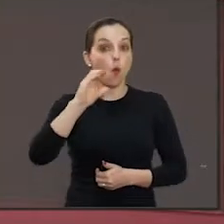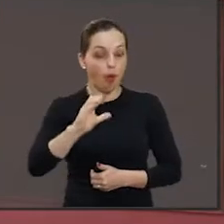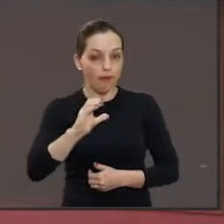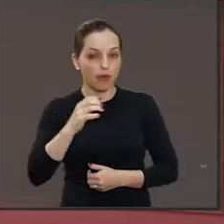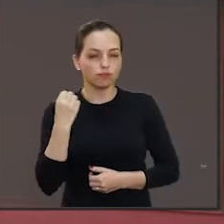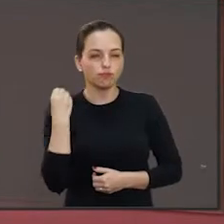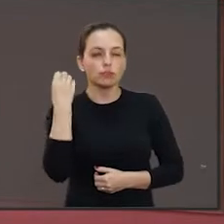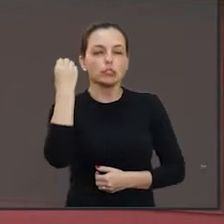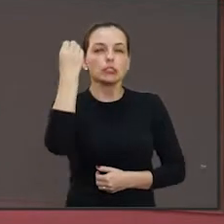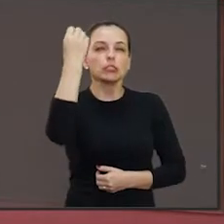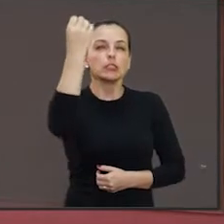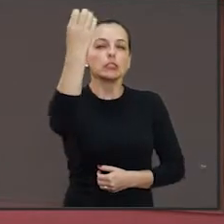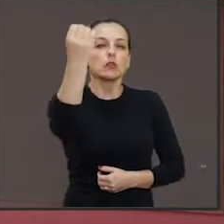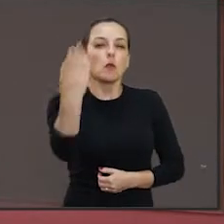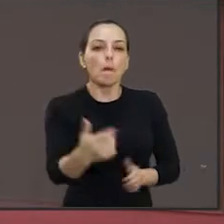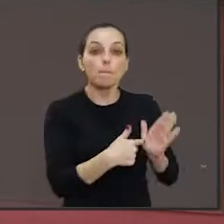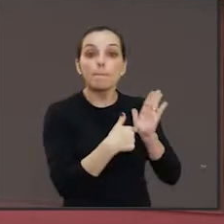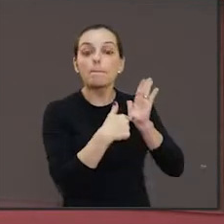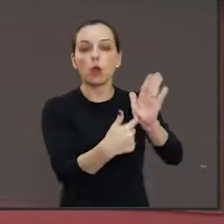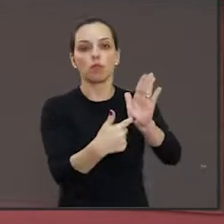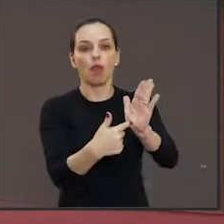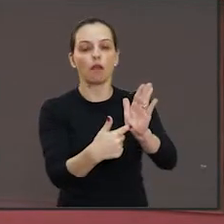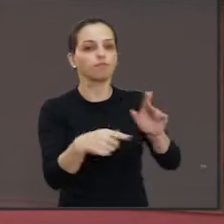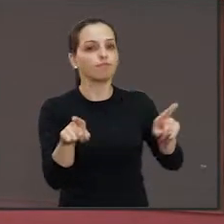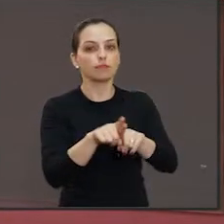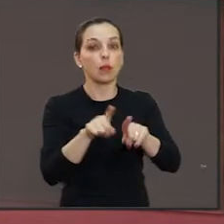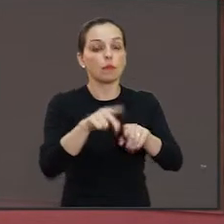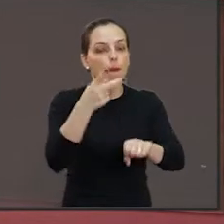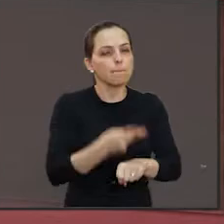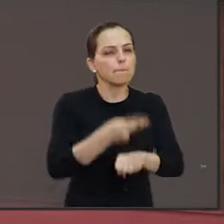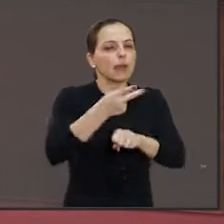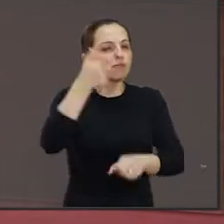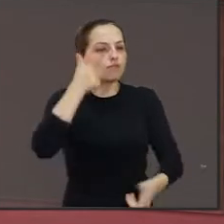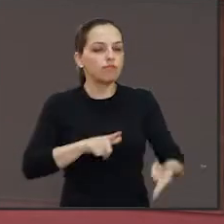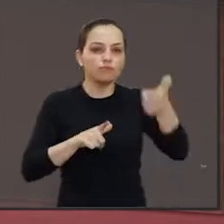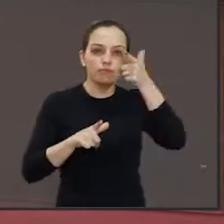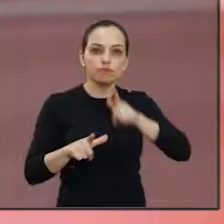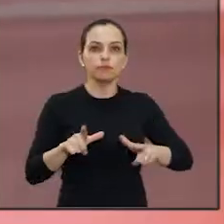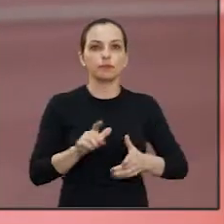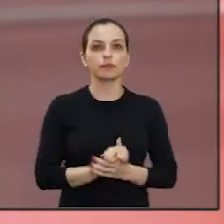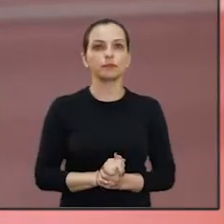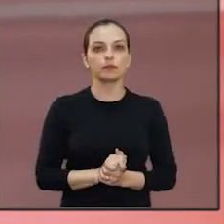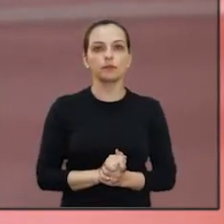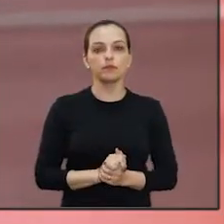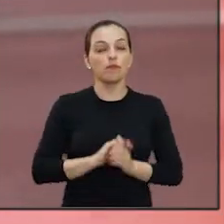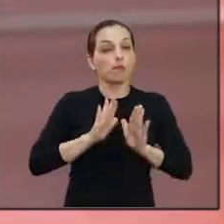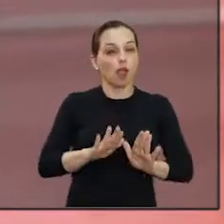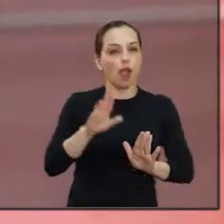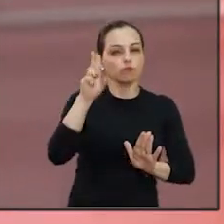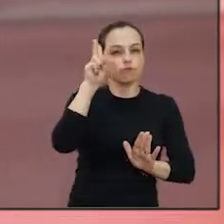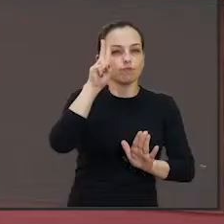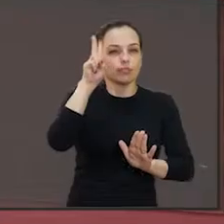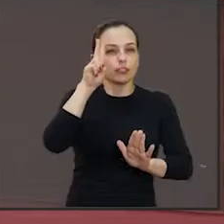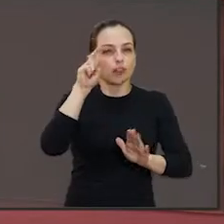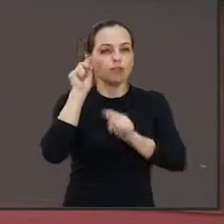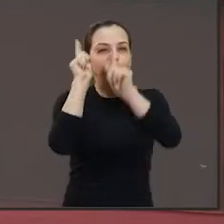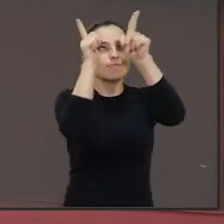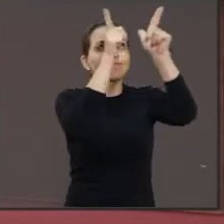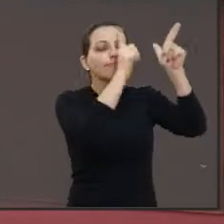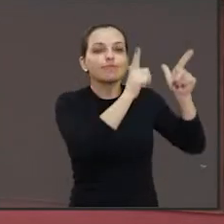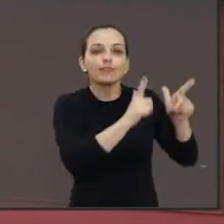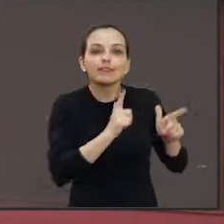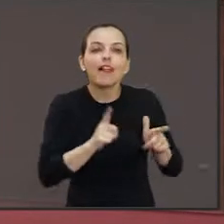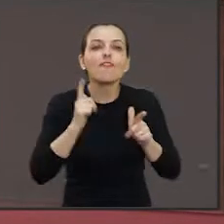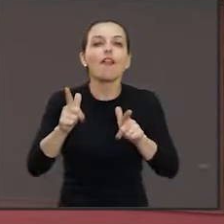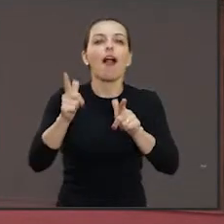que foi Gentileza Gera Gentileza, foi um espetáculo muito premiado. Mas acho que a gente tem histórias